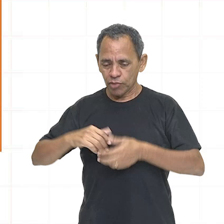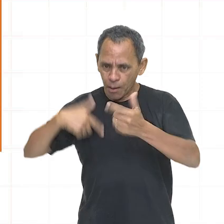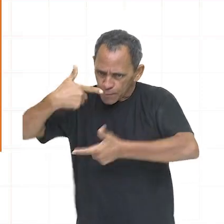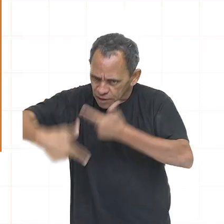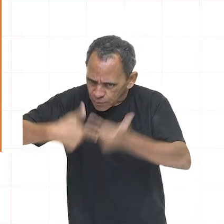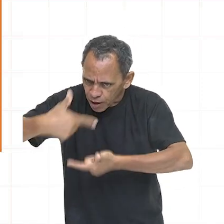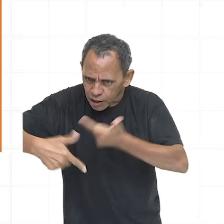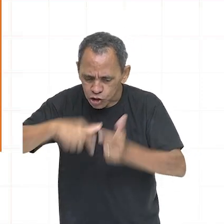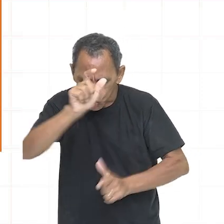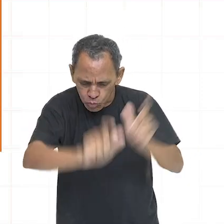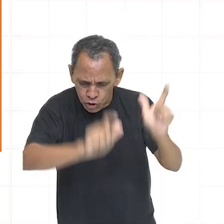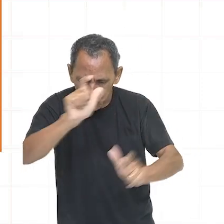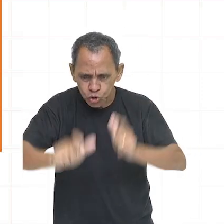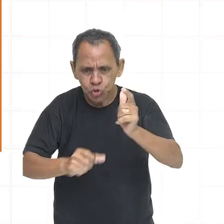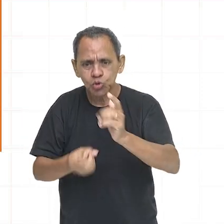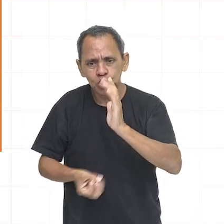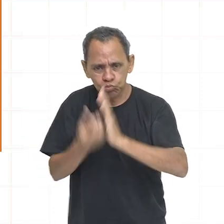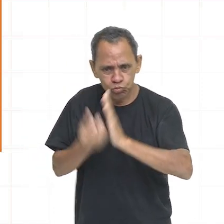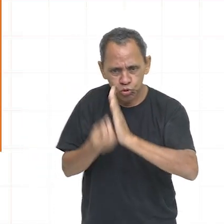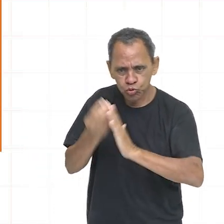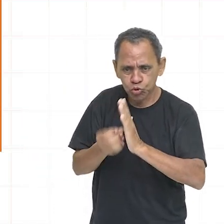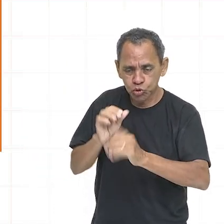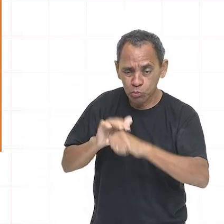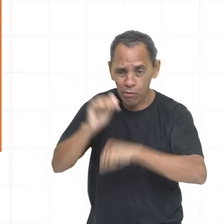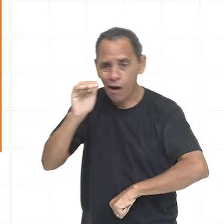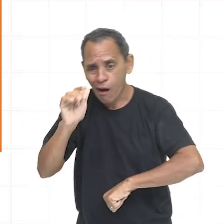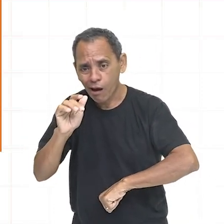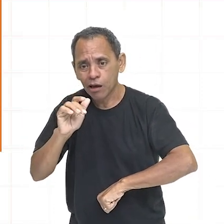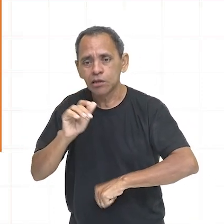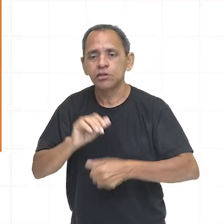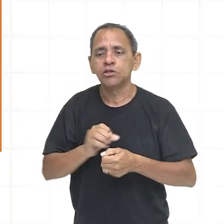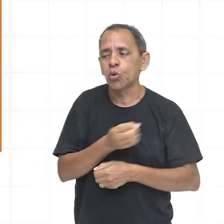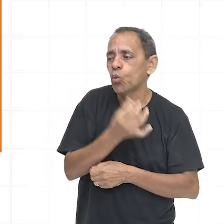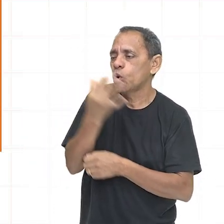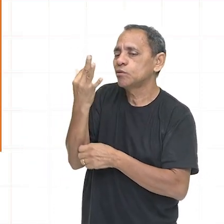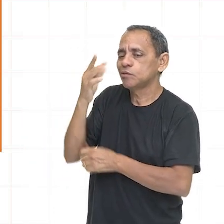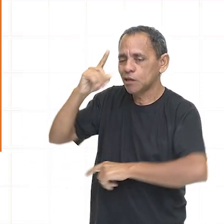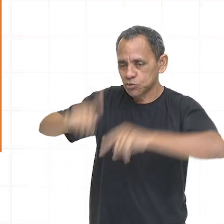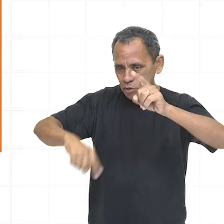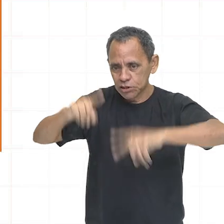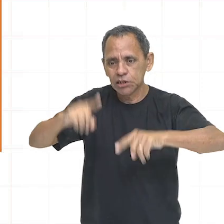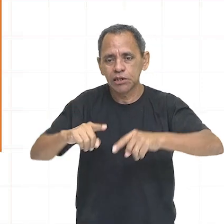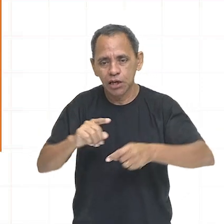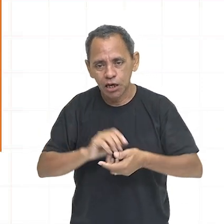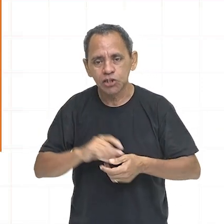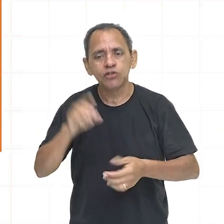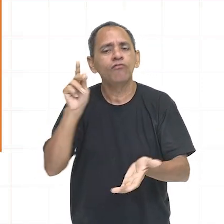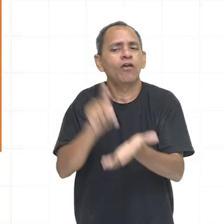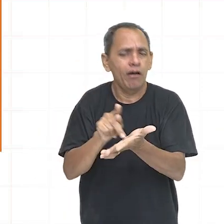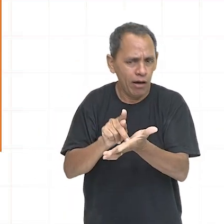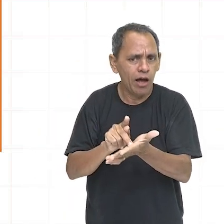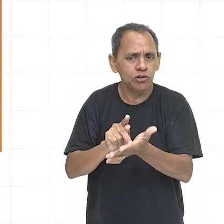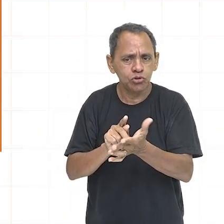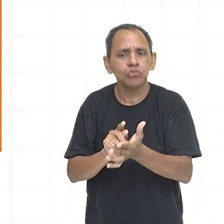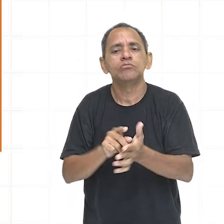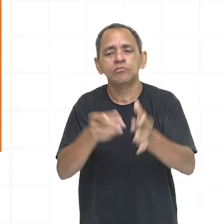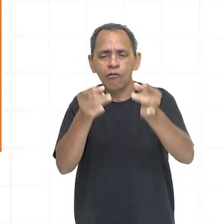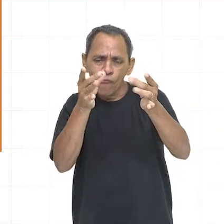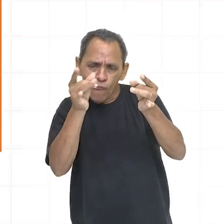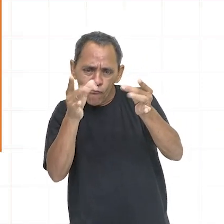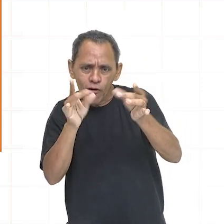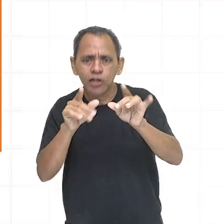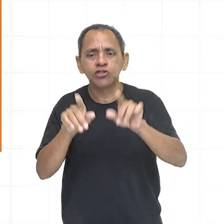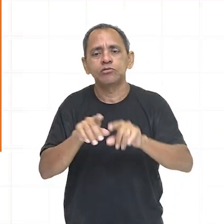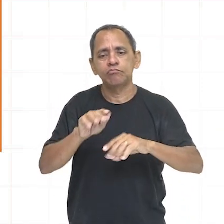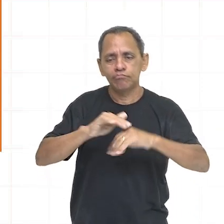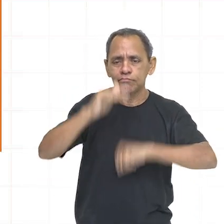pessoas acabam produzindo mais tem em maior quantidade aqueles produtos e acaba vendendo mais. Então, tudo isso é como